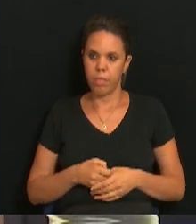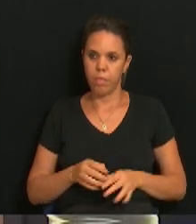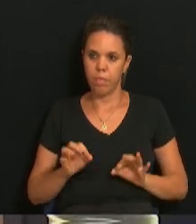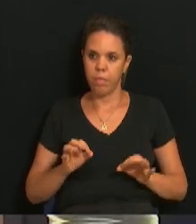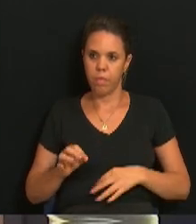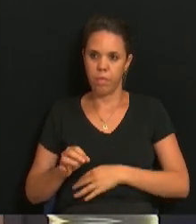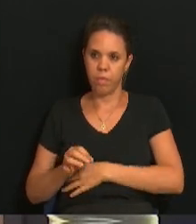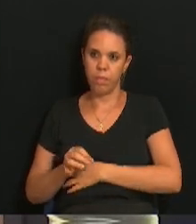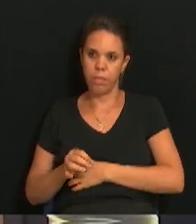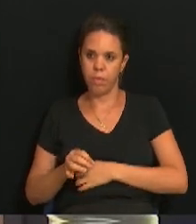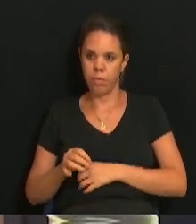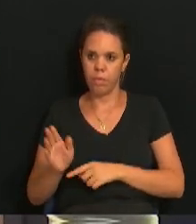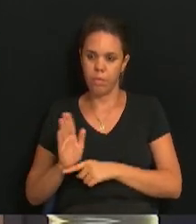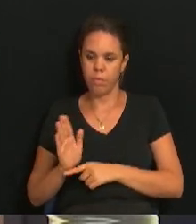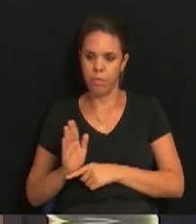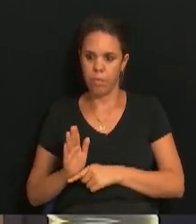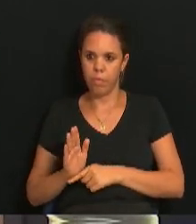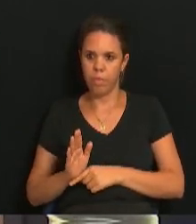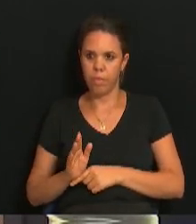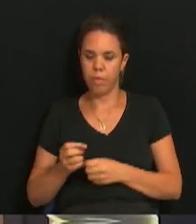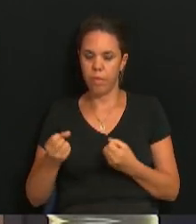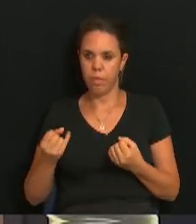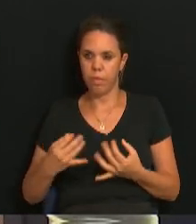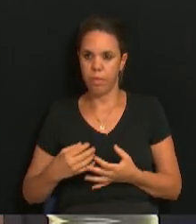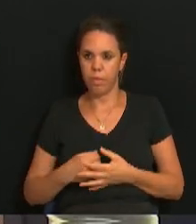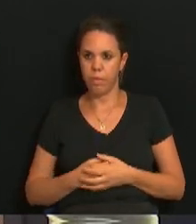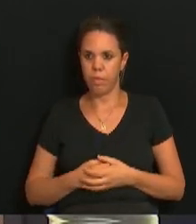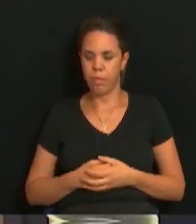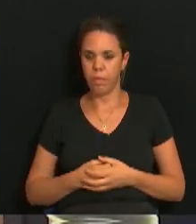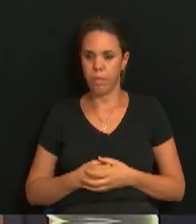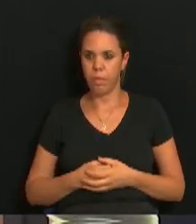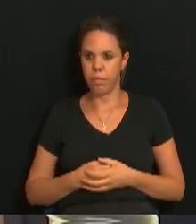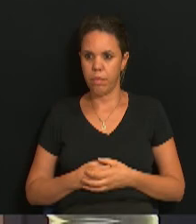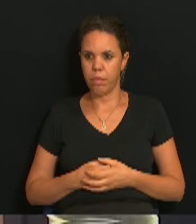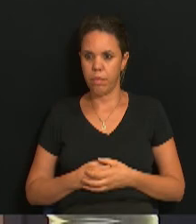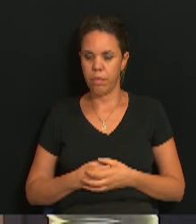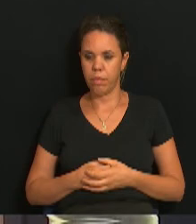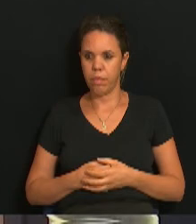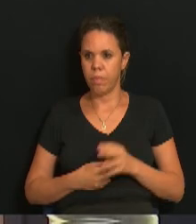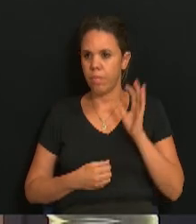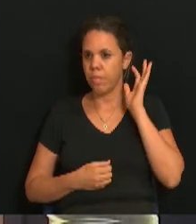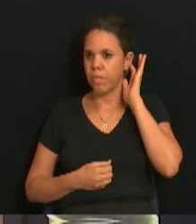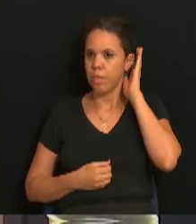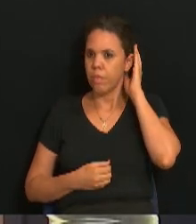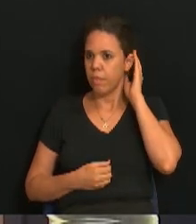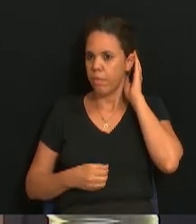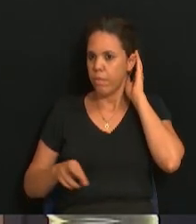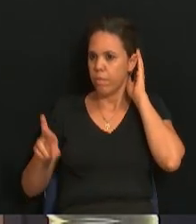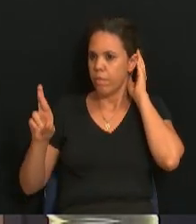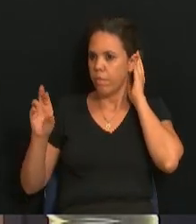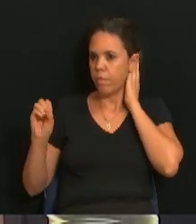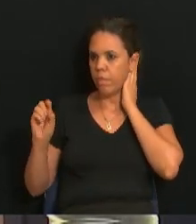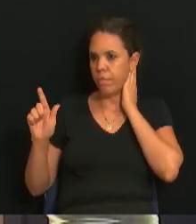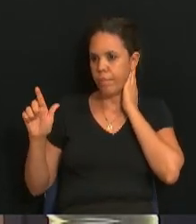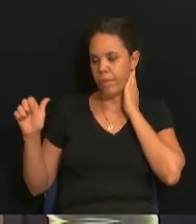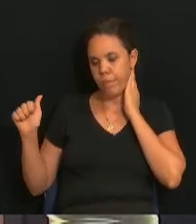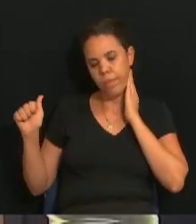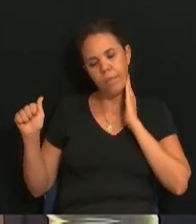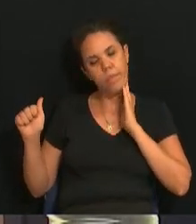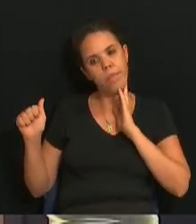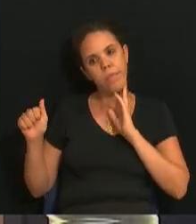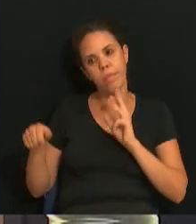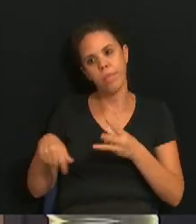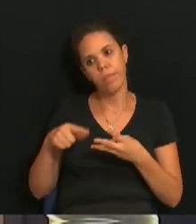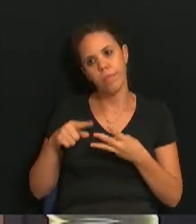fizeram esse vídeo de depoimento. Então, quero agradecer, além da Kátia, quero agradecer também a Rosângela, a professora Rosângela, que é do